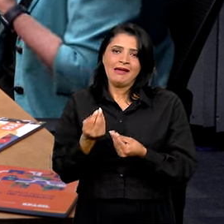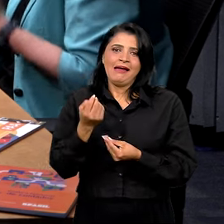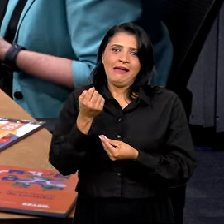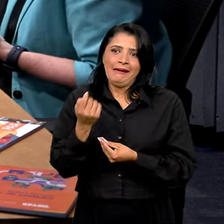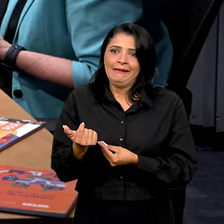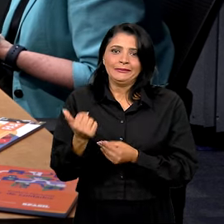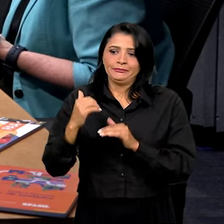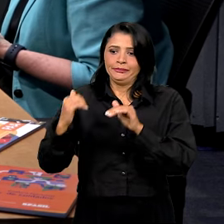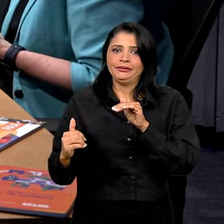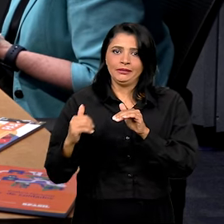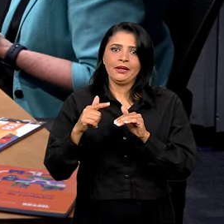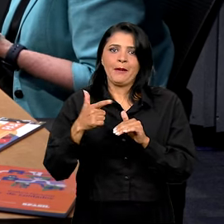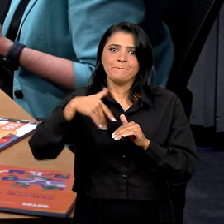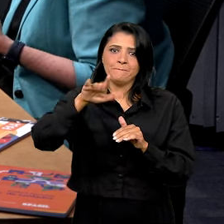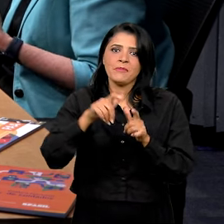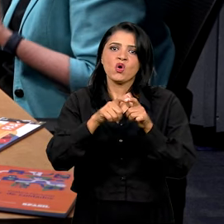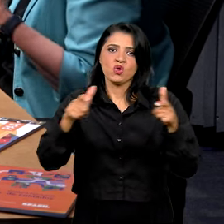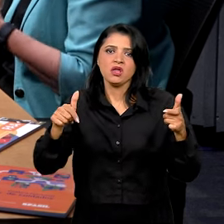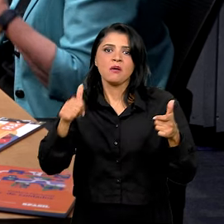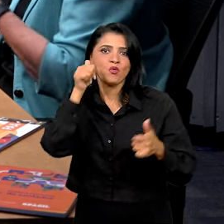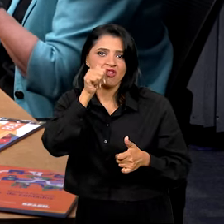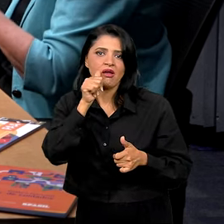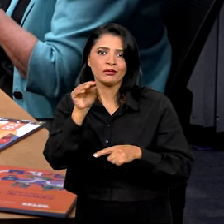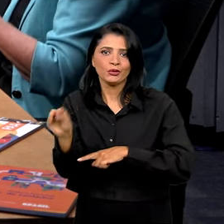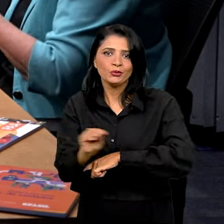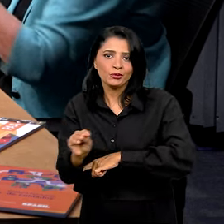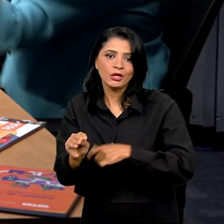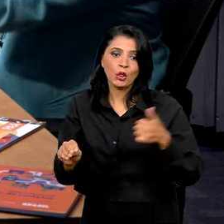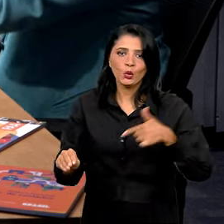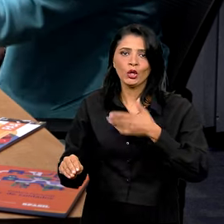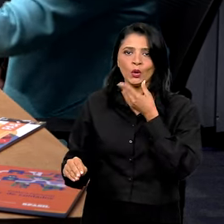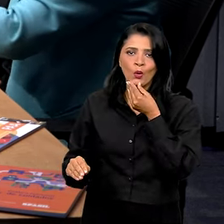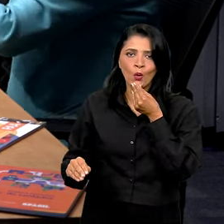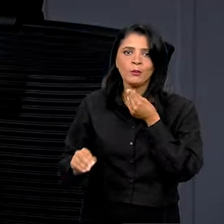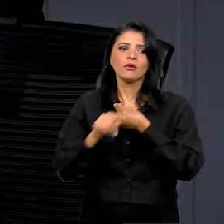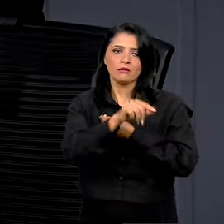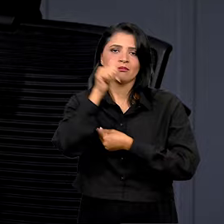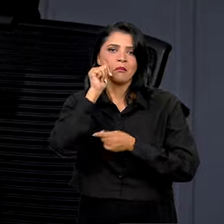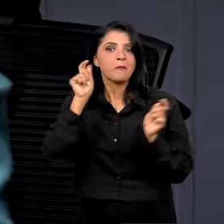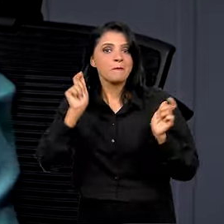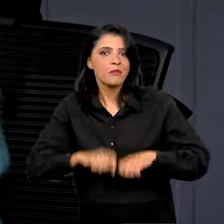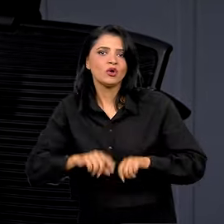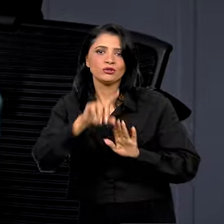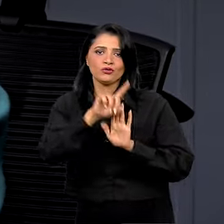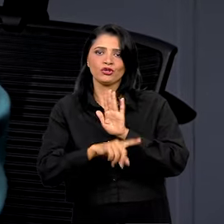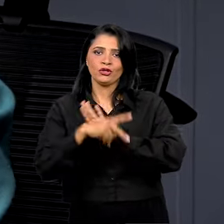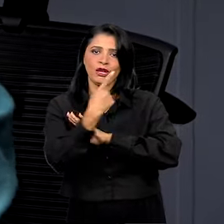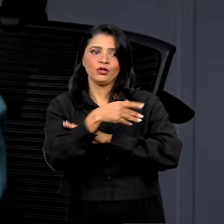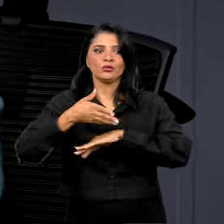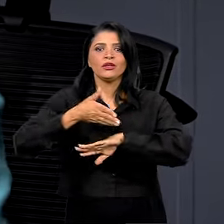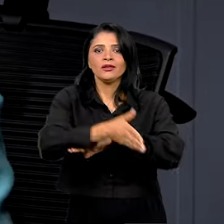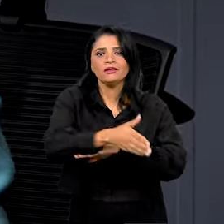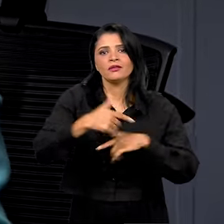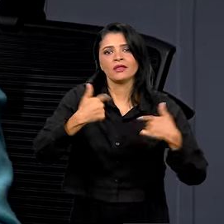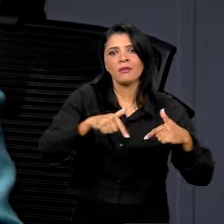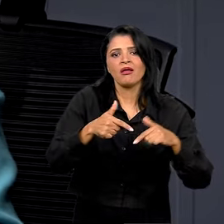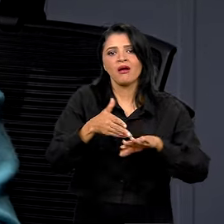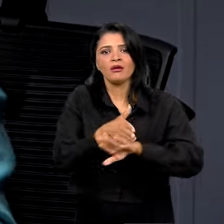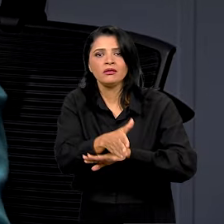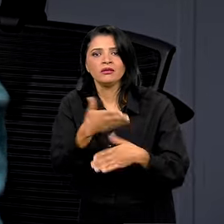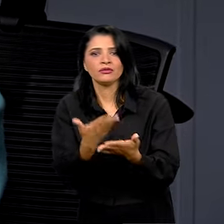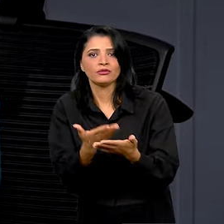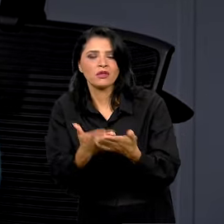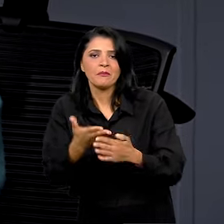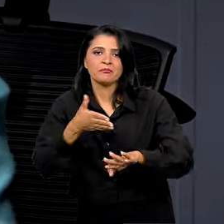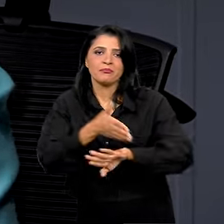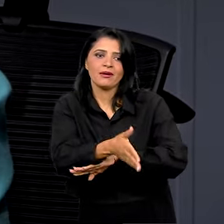forma muito desproporcional às mulheres para elas que que elas possam justamente exercer o seu direito de trabalhar de estudar